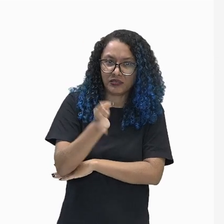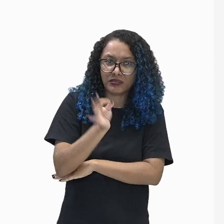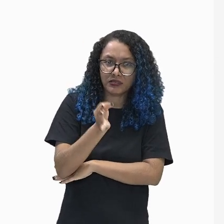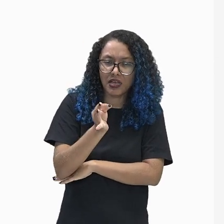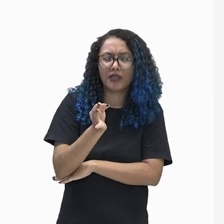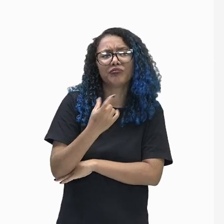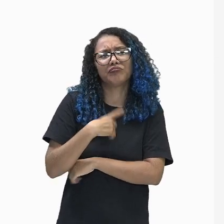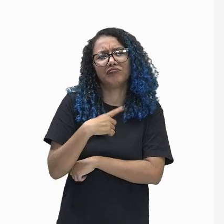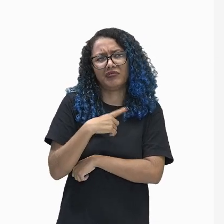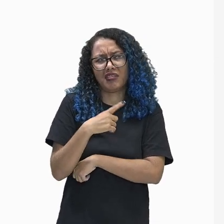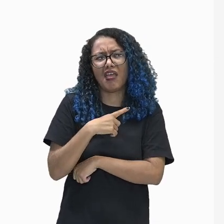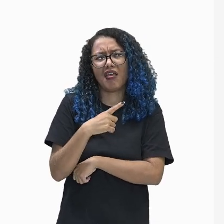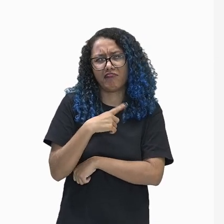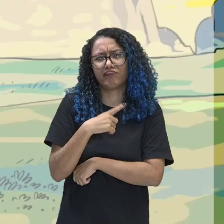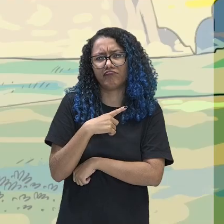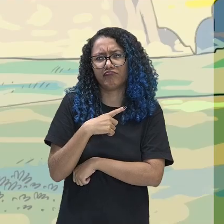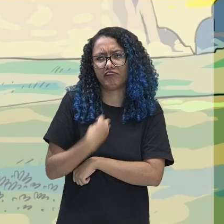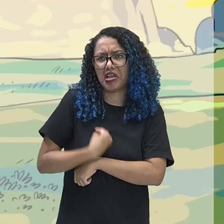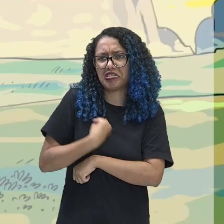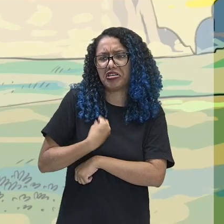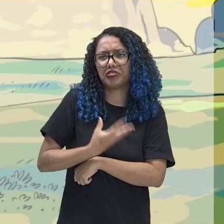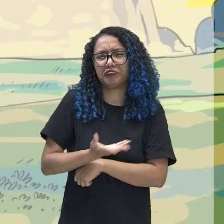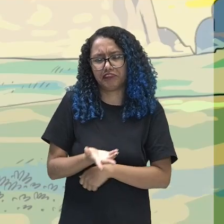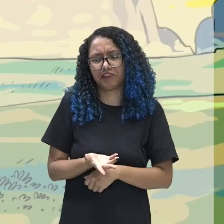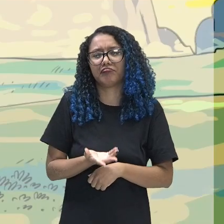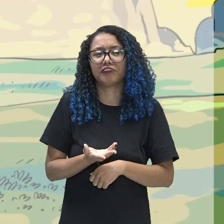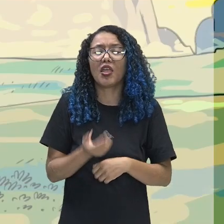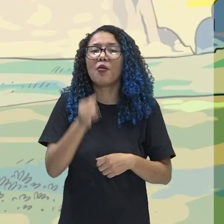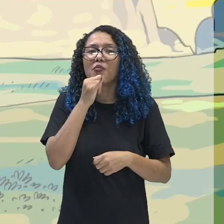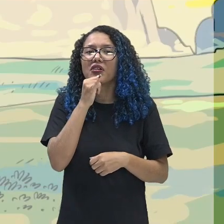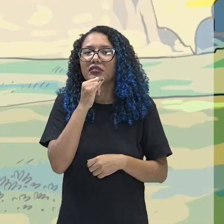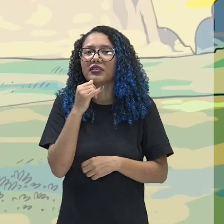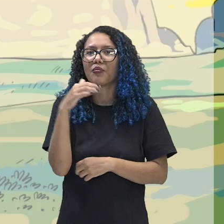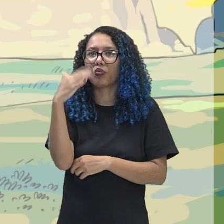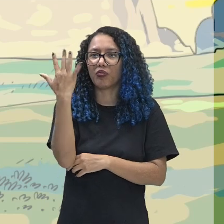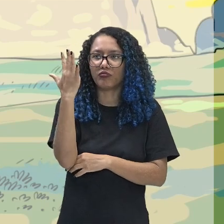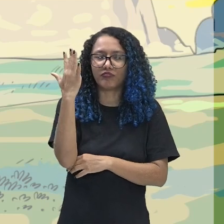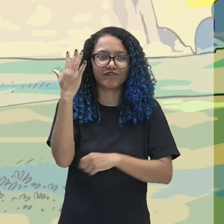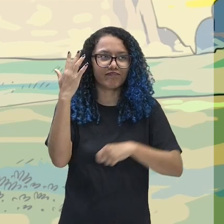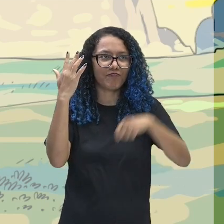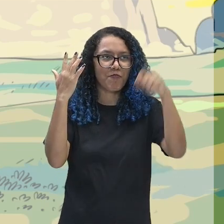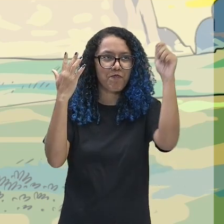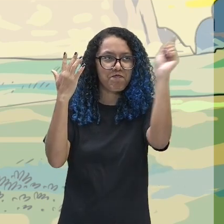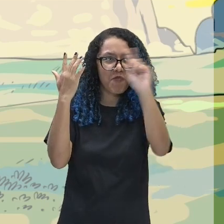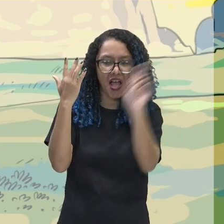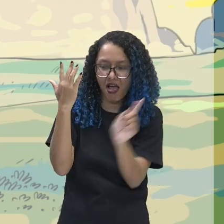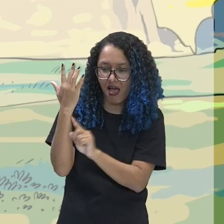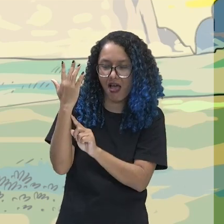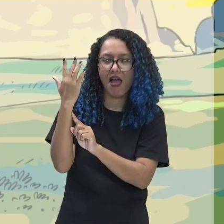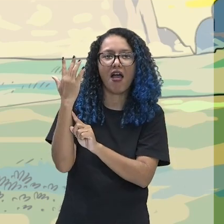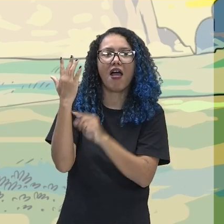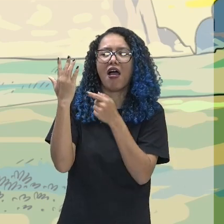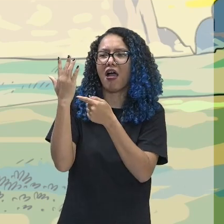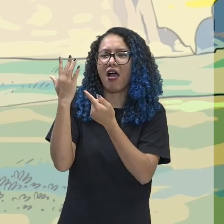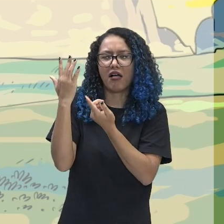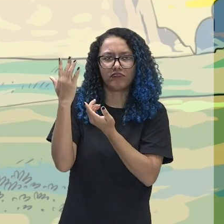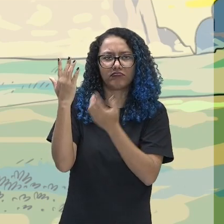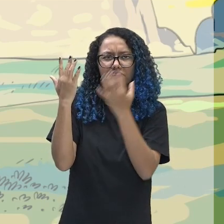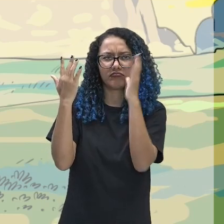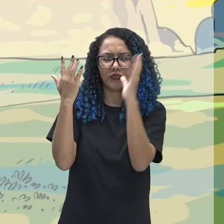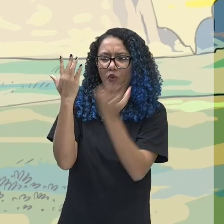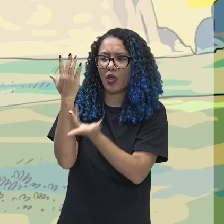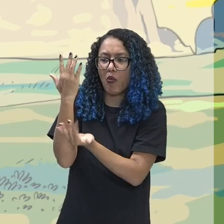no dia a dia do homem. Por exemplo, quando um raio caía na floresta, em uma árvore seca, ele via